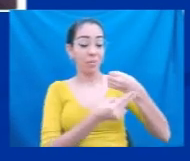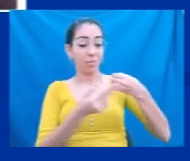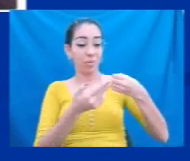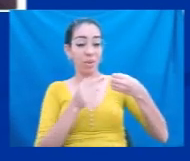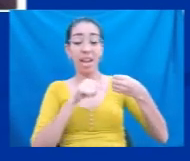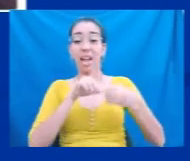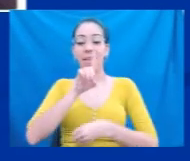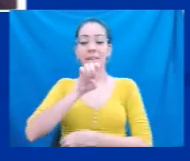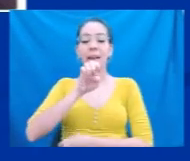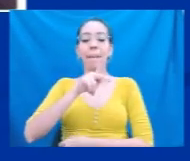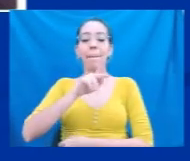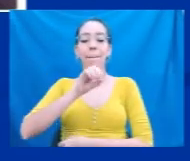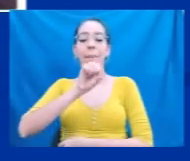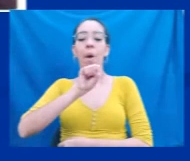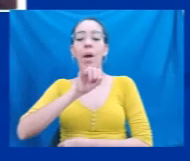que não está levando em conta